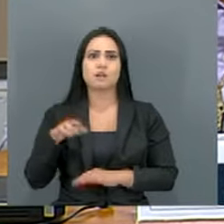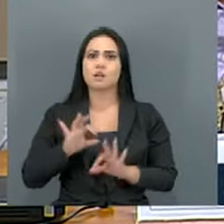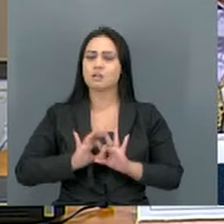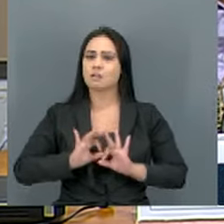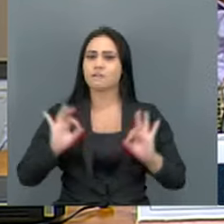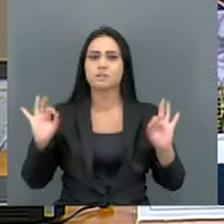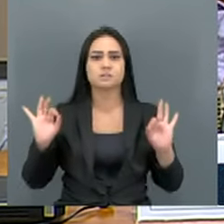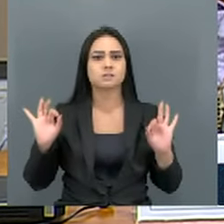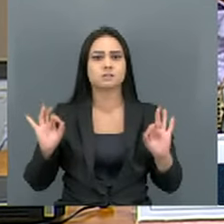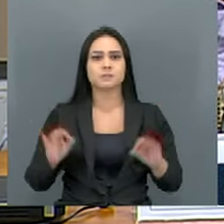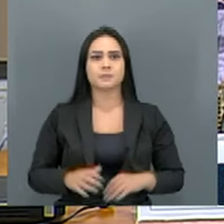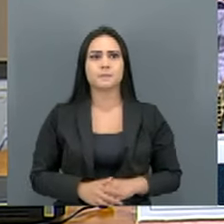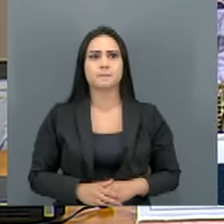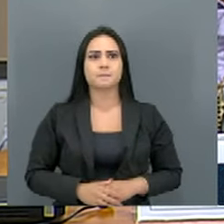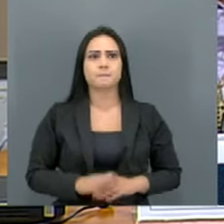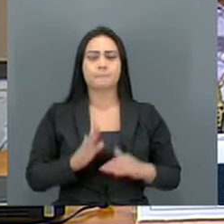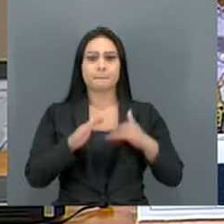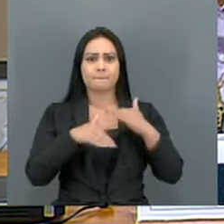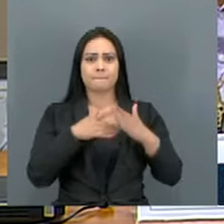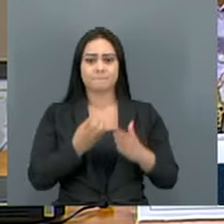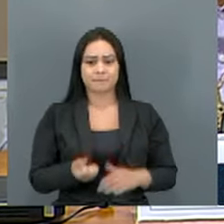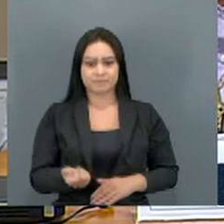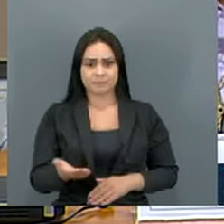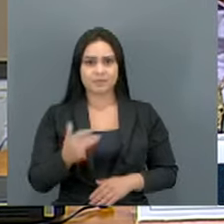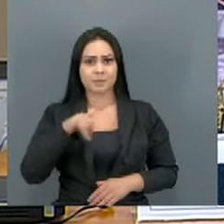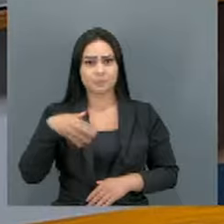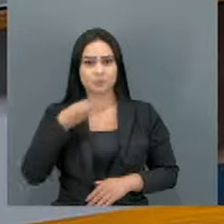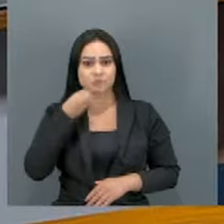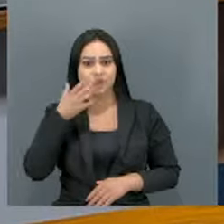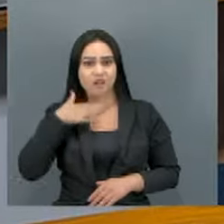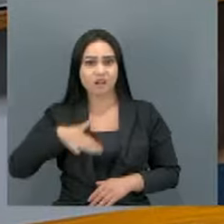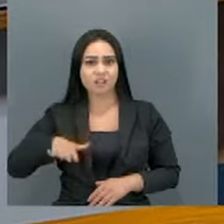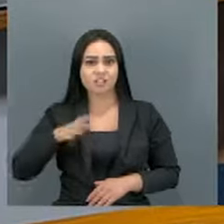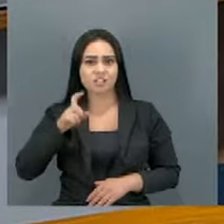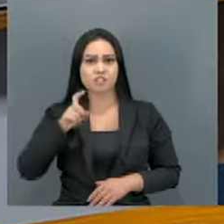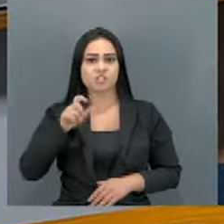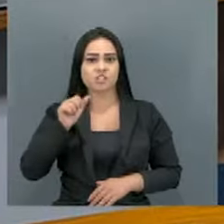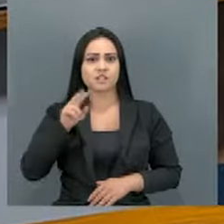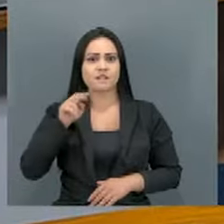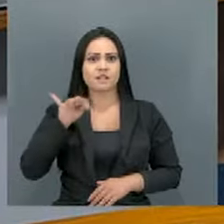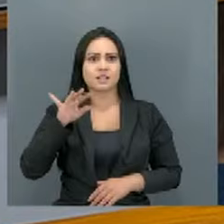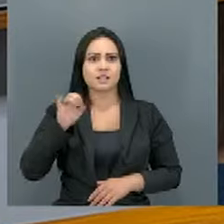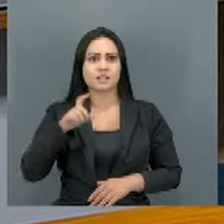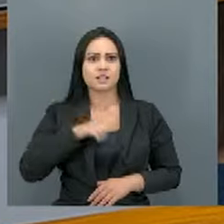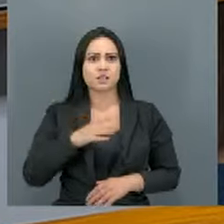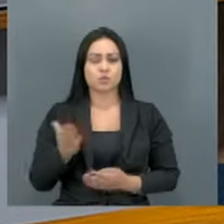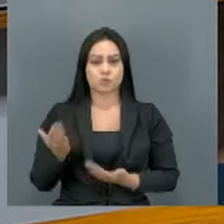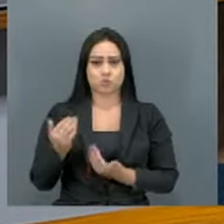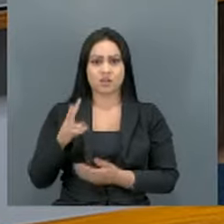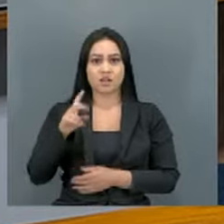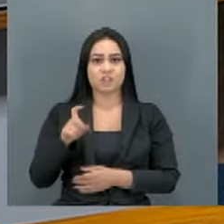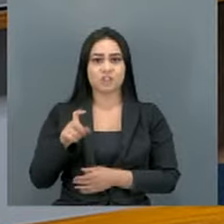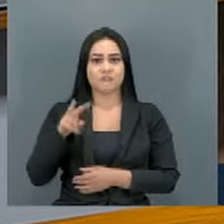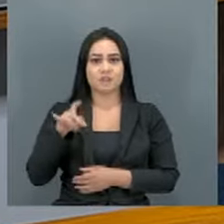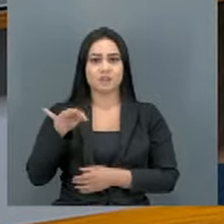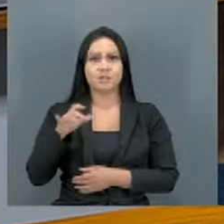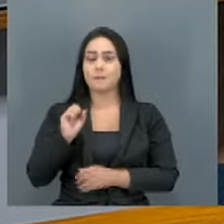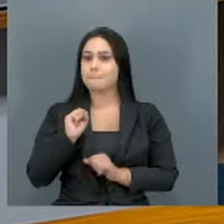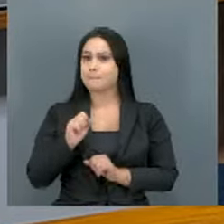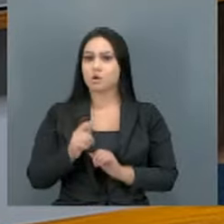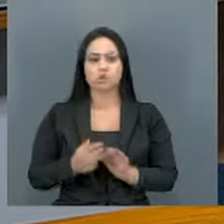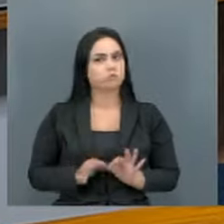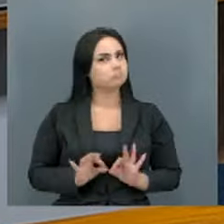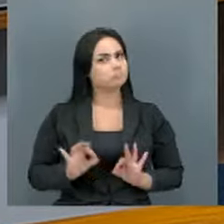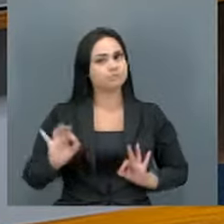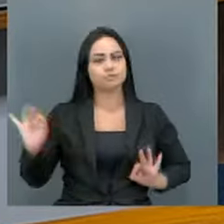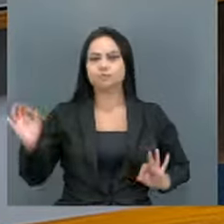incríveis. Quando se é dada oportunidade para uma criança Chavante, para um adolescente Chavante, eles podem ir muito